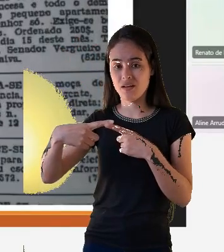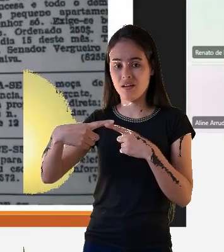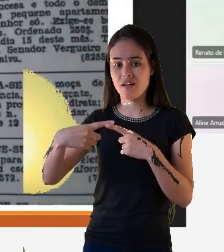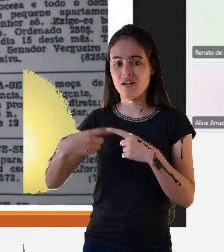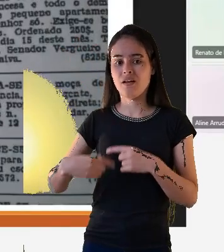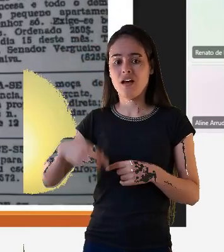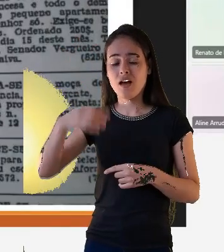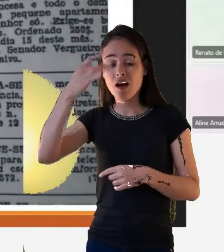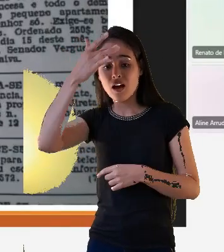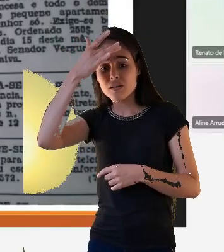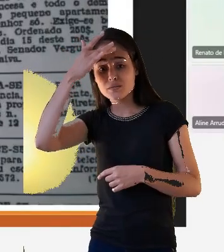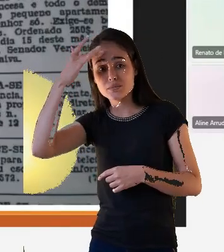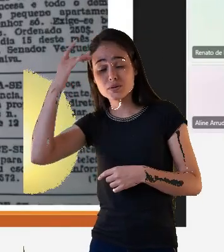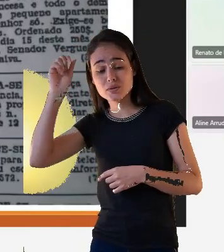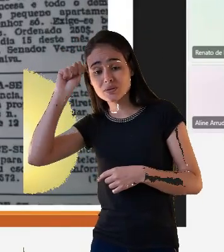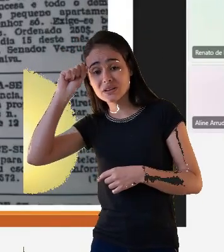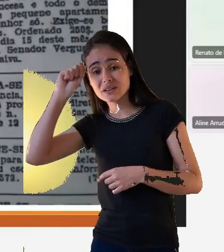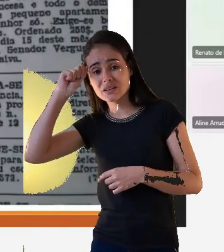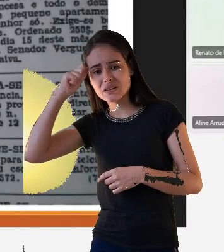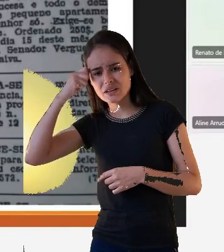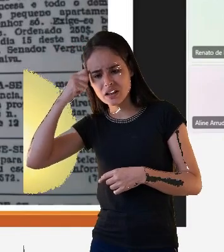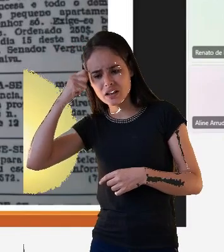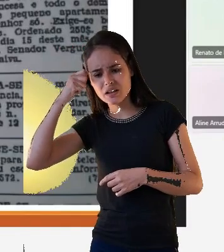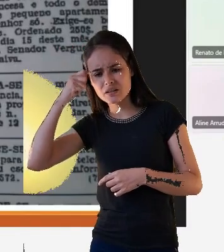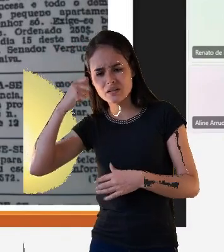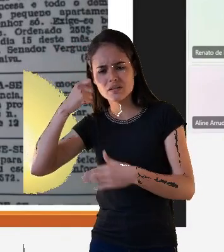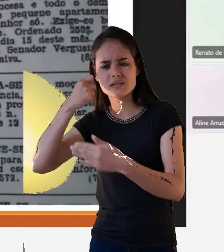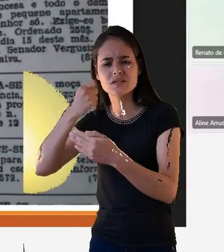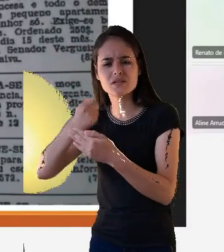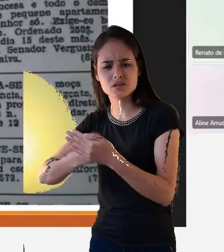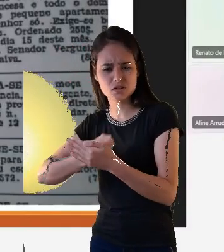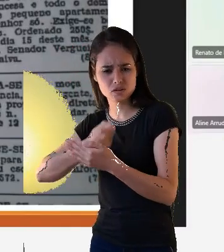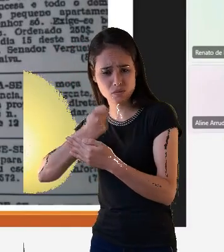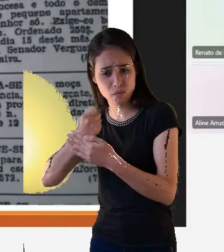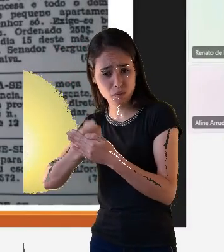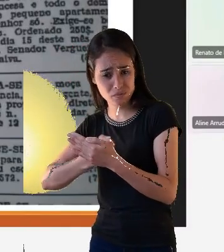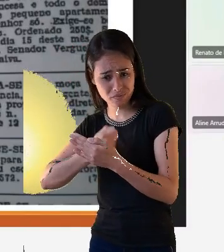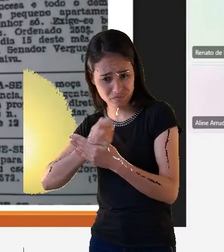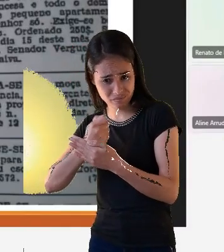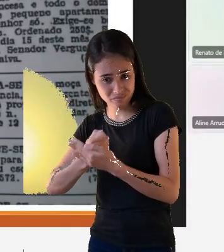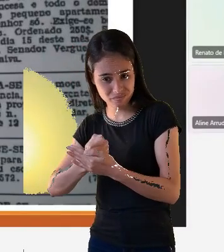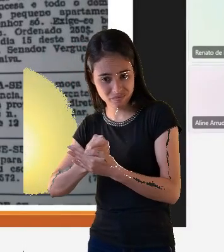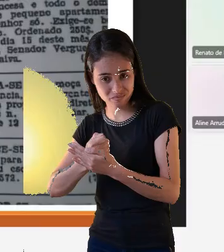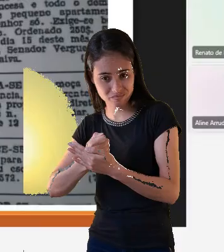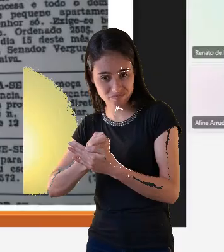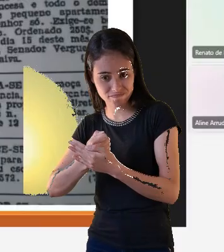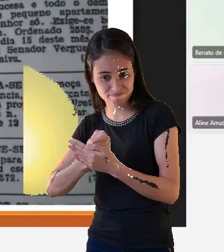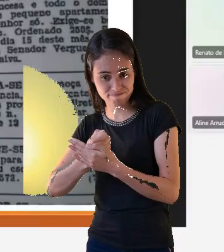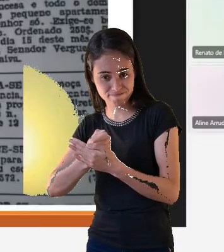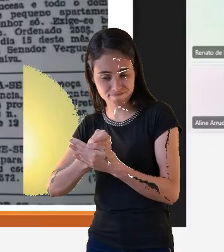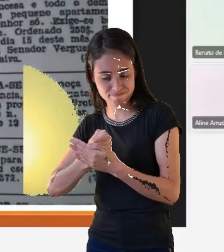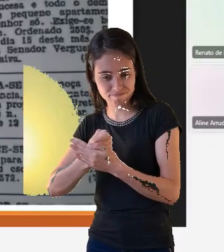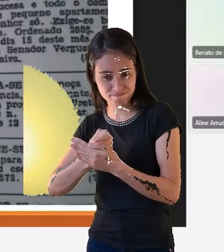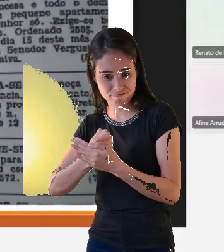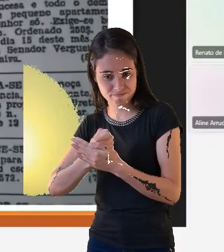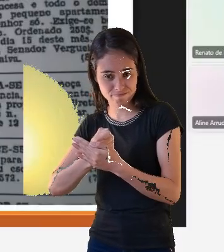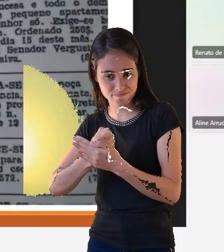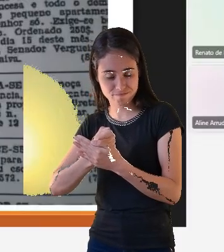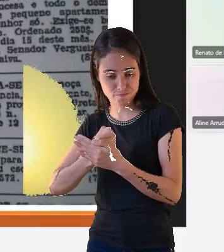de trabalho. Por que que essa população continua, né? Porque o racismo realmente faz isso conosco, né? Então,